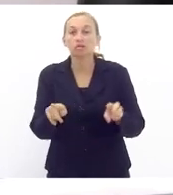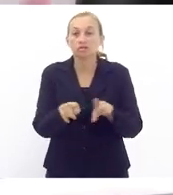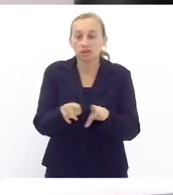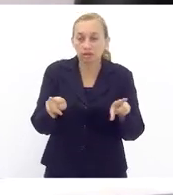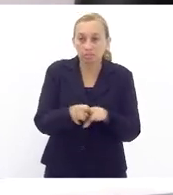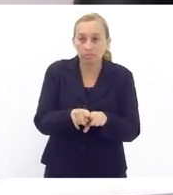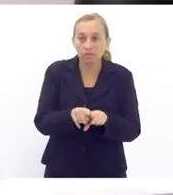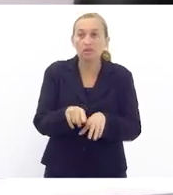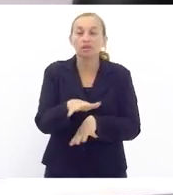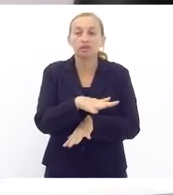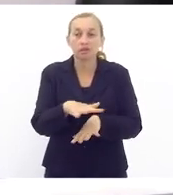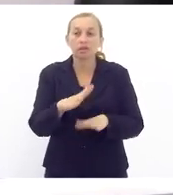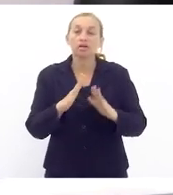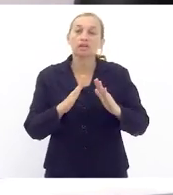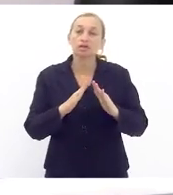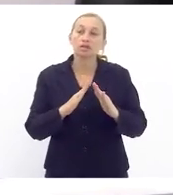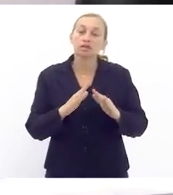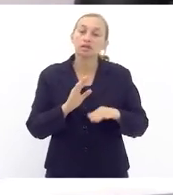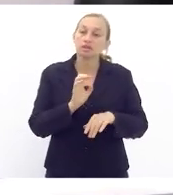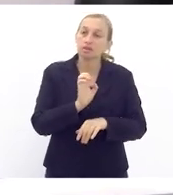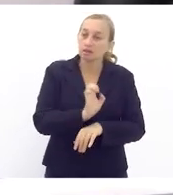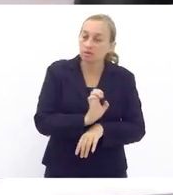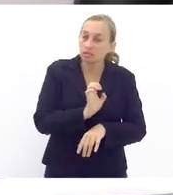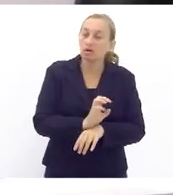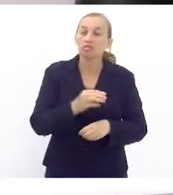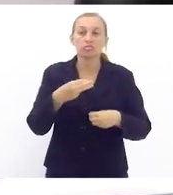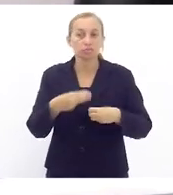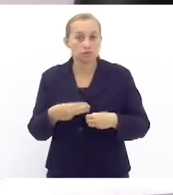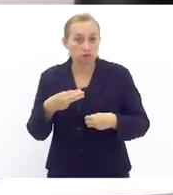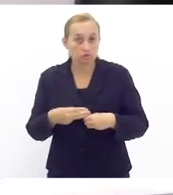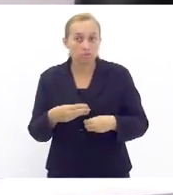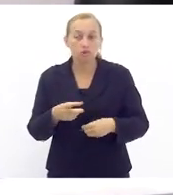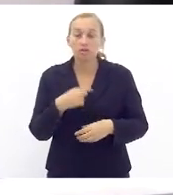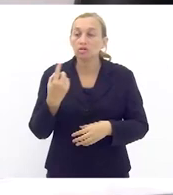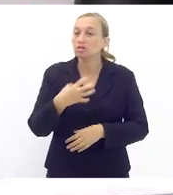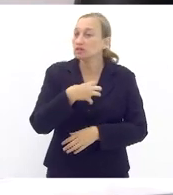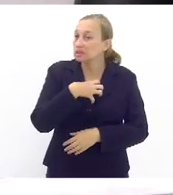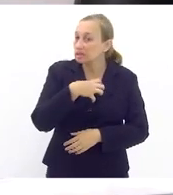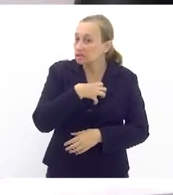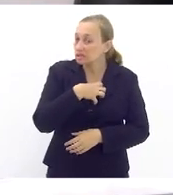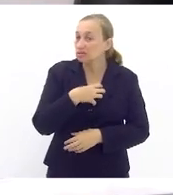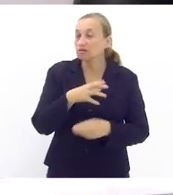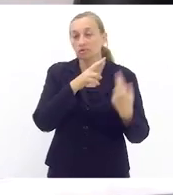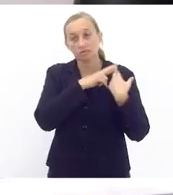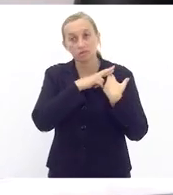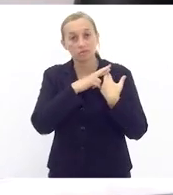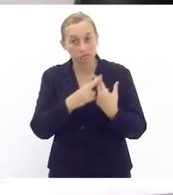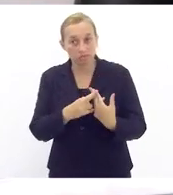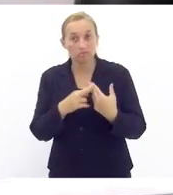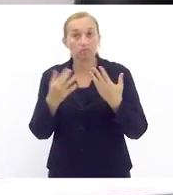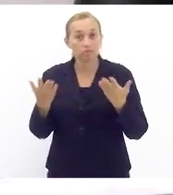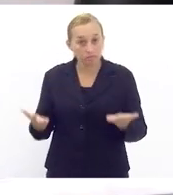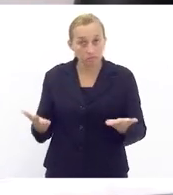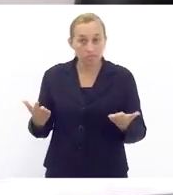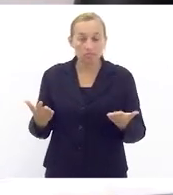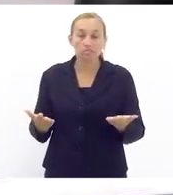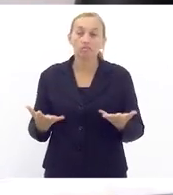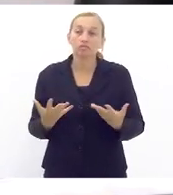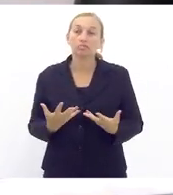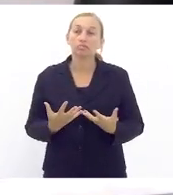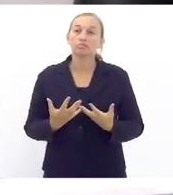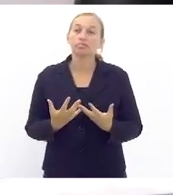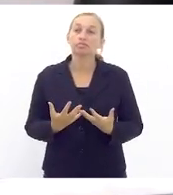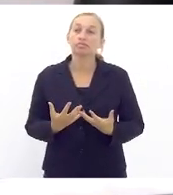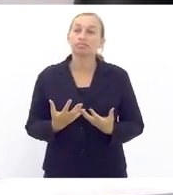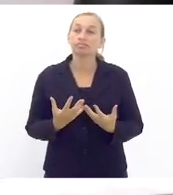da rede estadual e também da rede Municipal nós nos sentimos responsáveis né Por abraçar